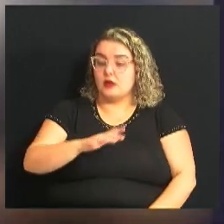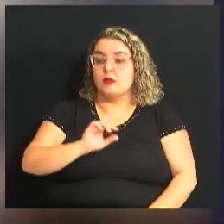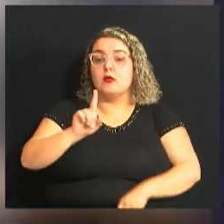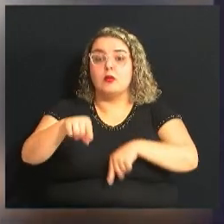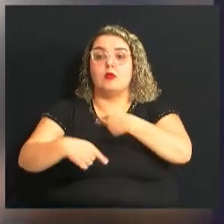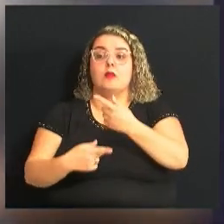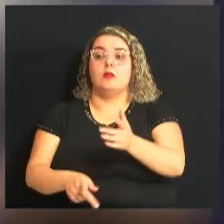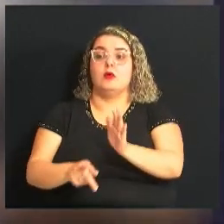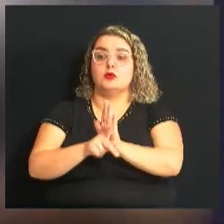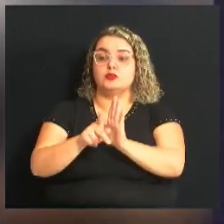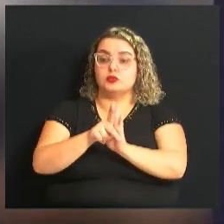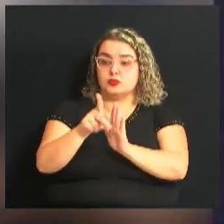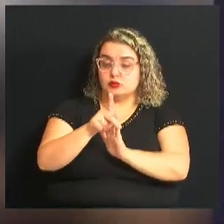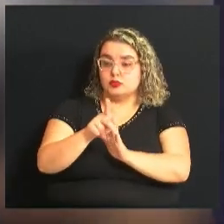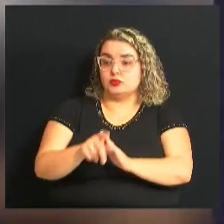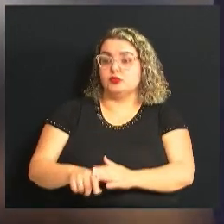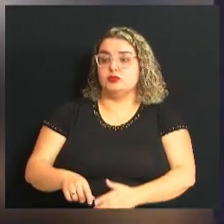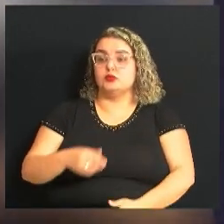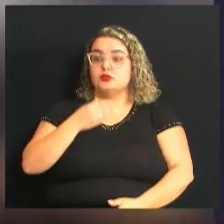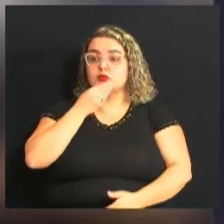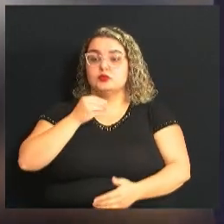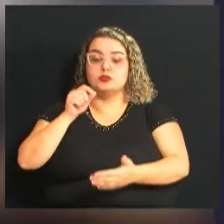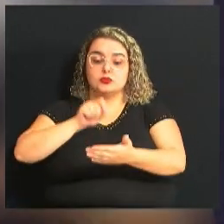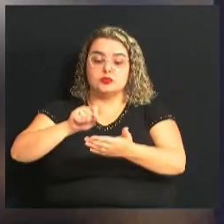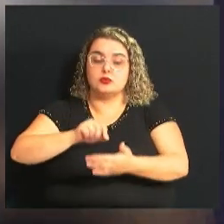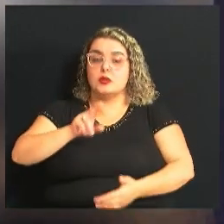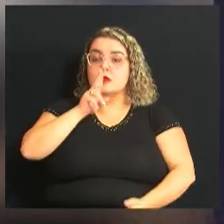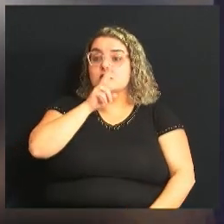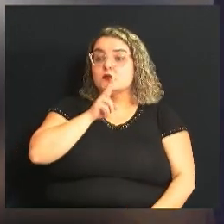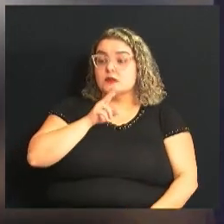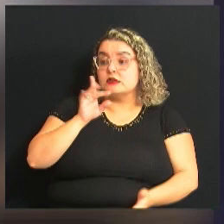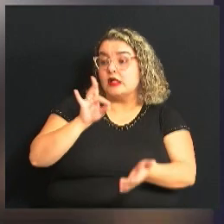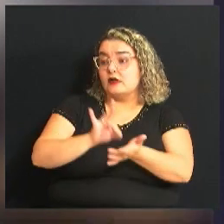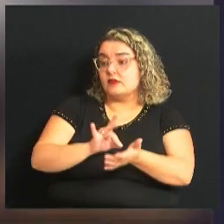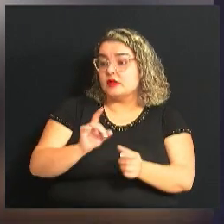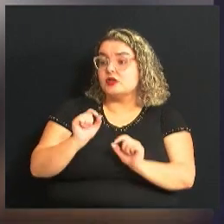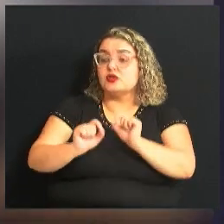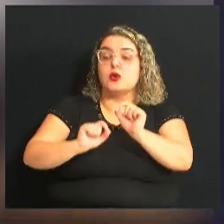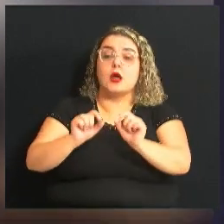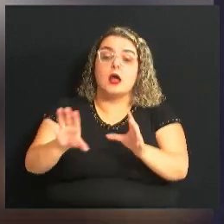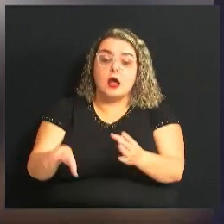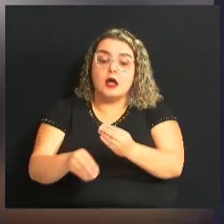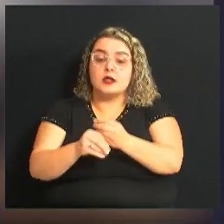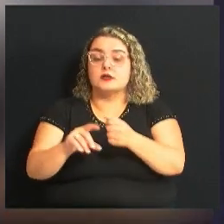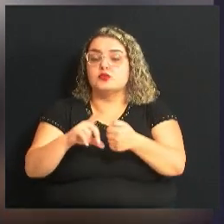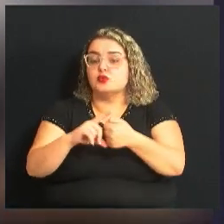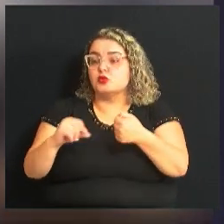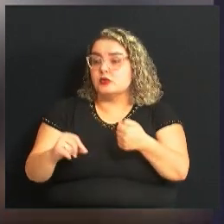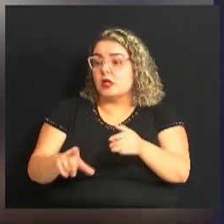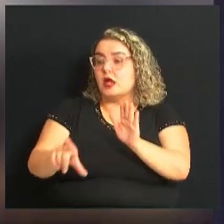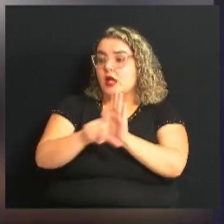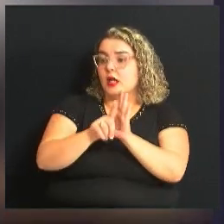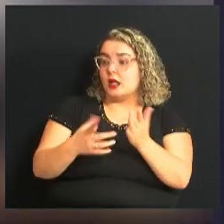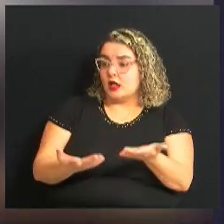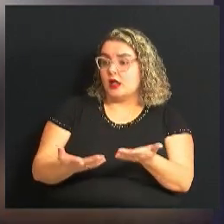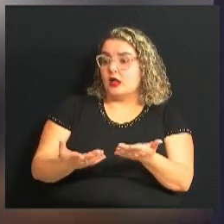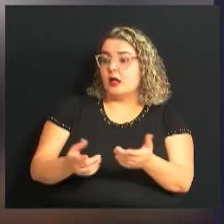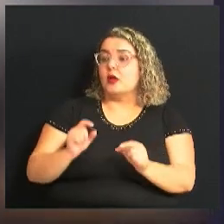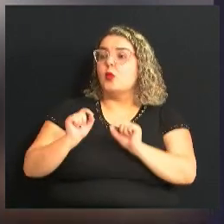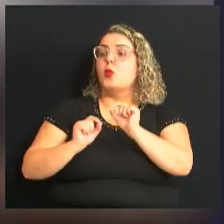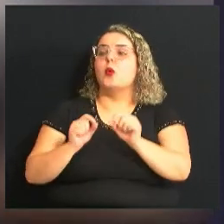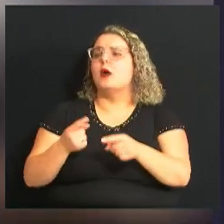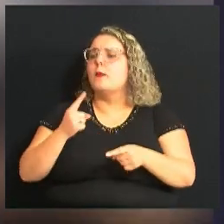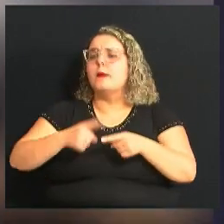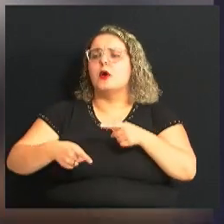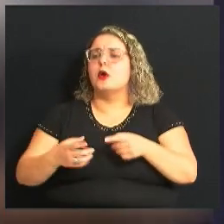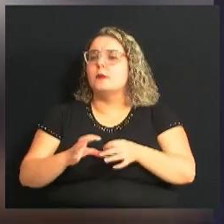projeto é de autoria do vereador Nelson Ozzi, que na verdade acrescenta um artigo na lei que proíbe a